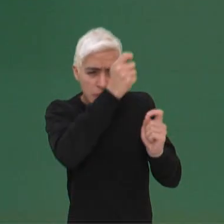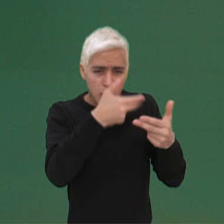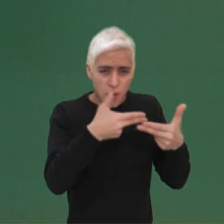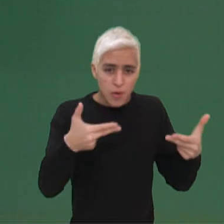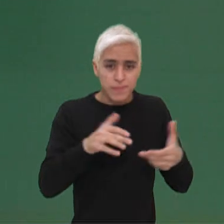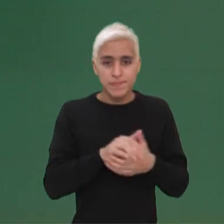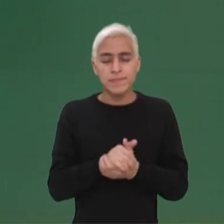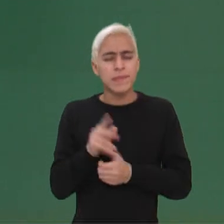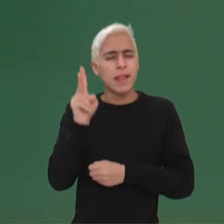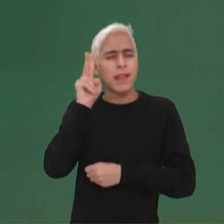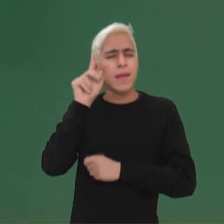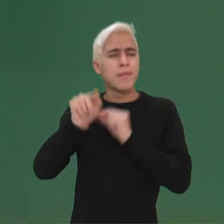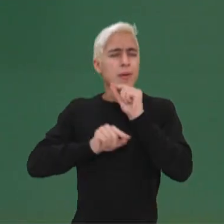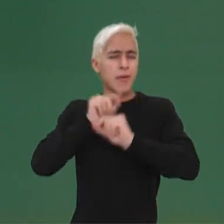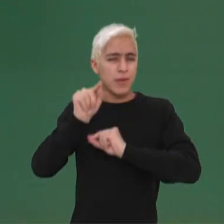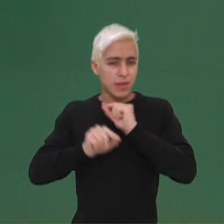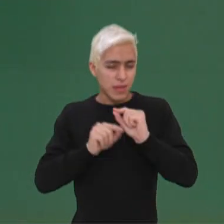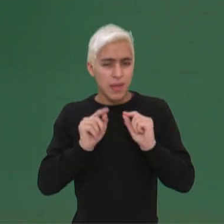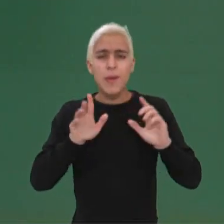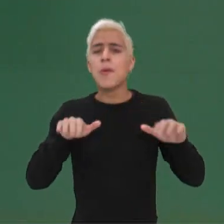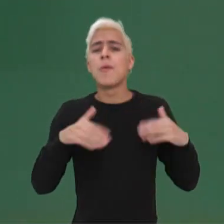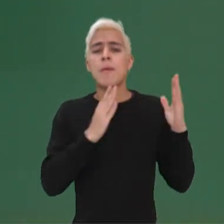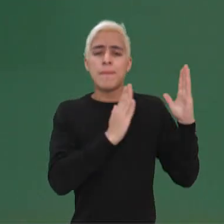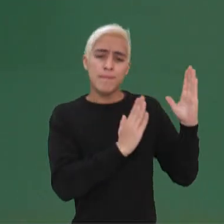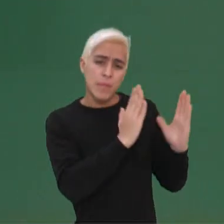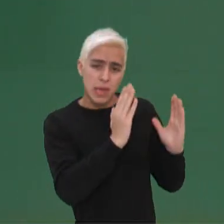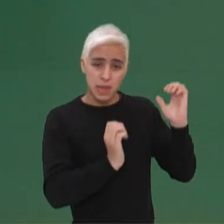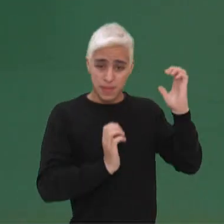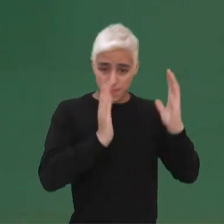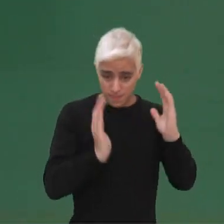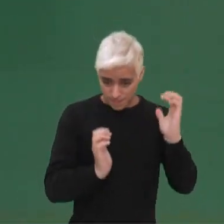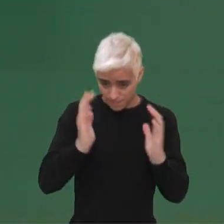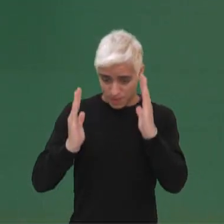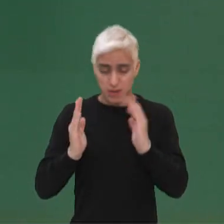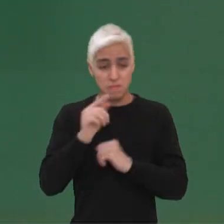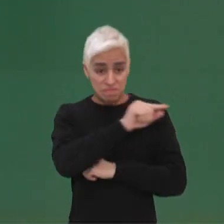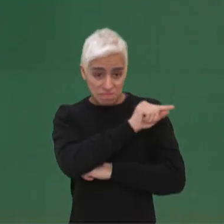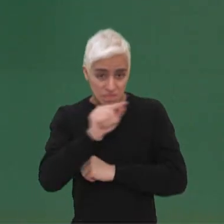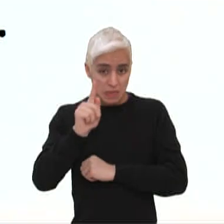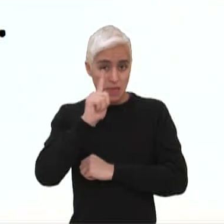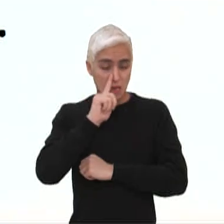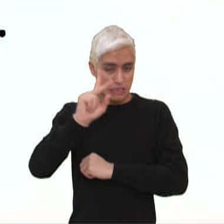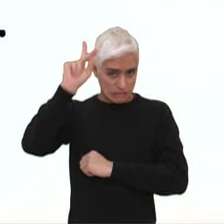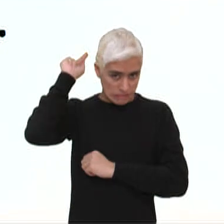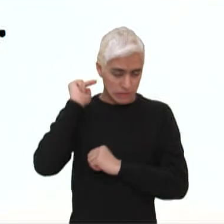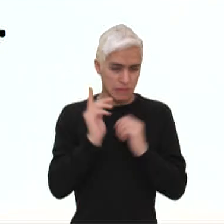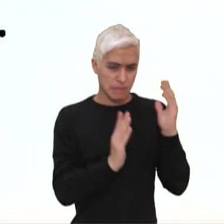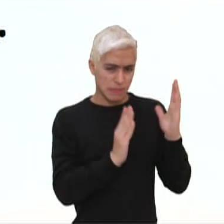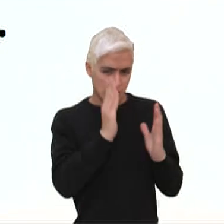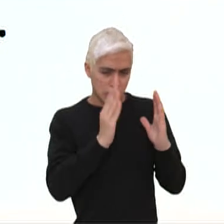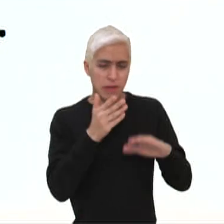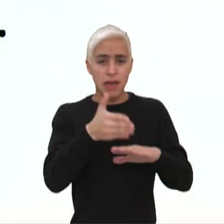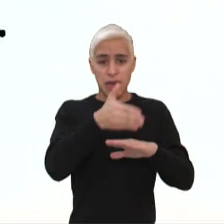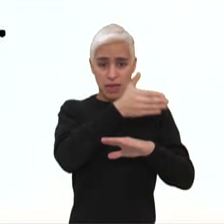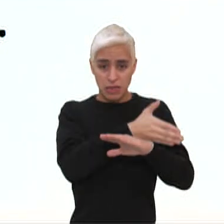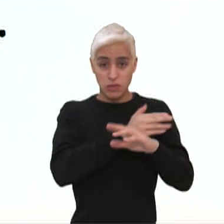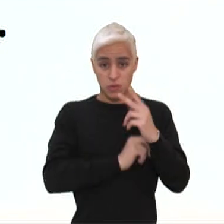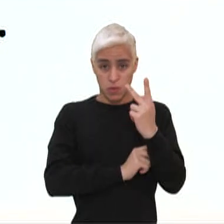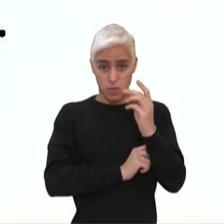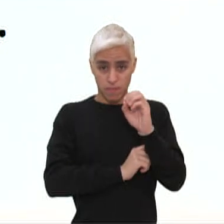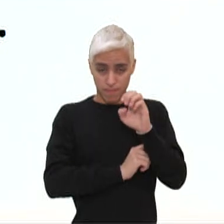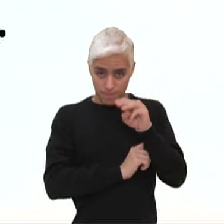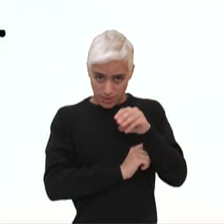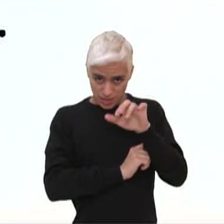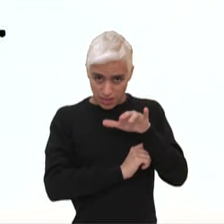Vamos relembrar aqui quais são os períodos da Grécia Antiga. É o período pré-homérico, o